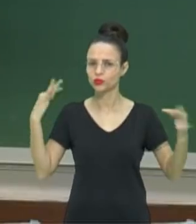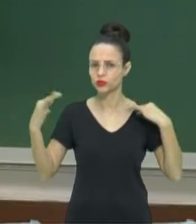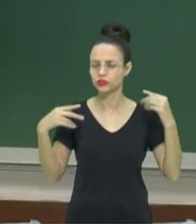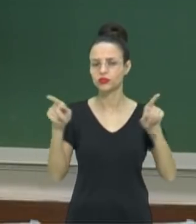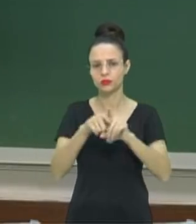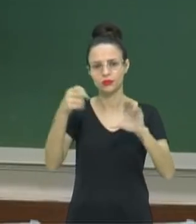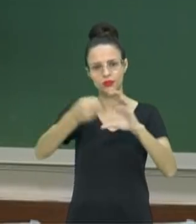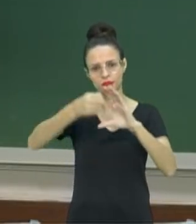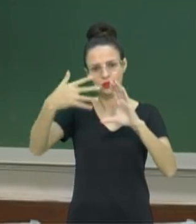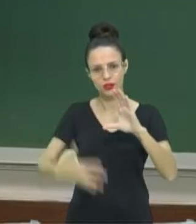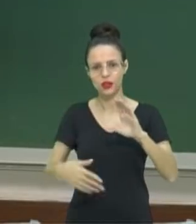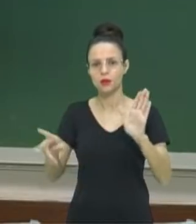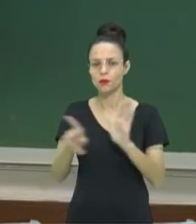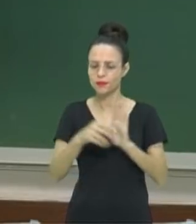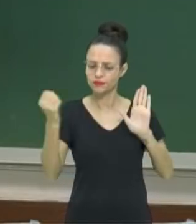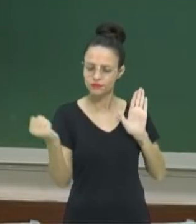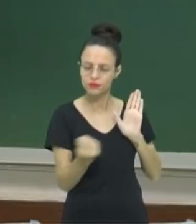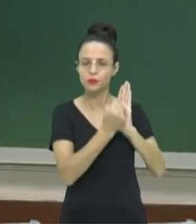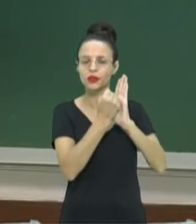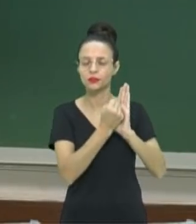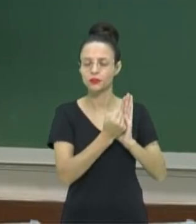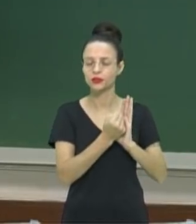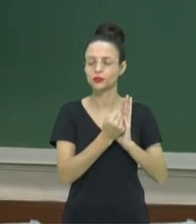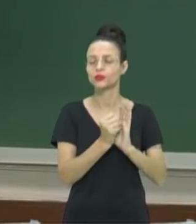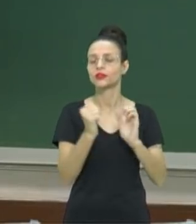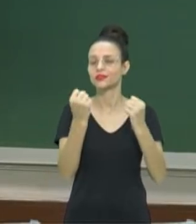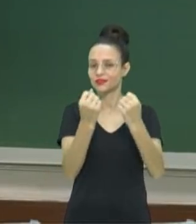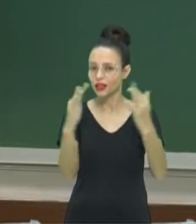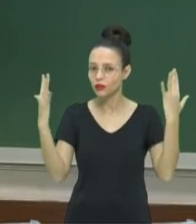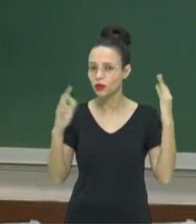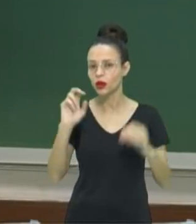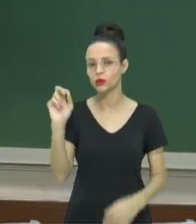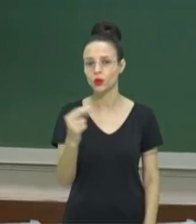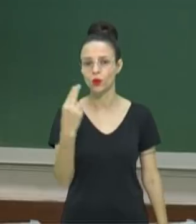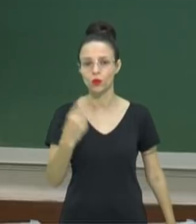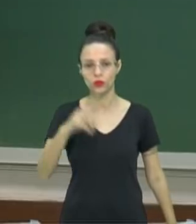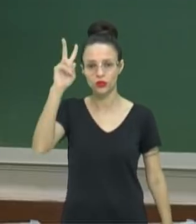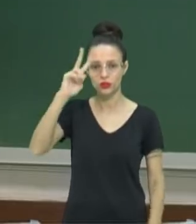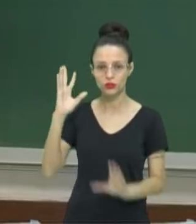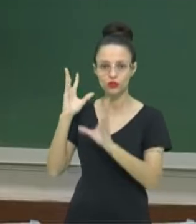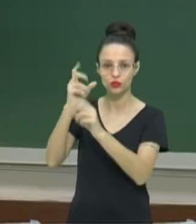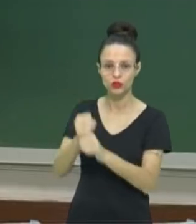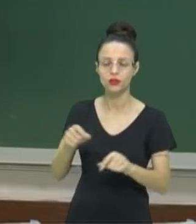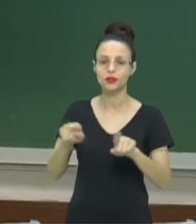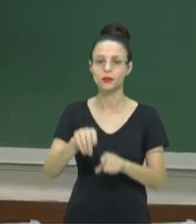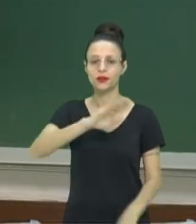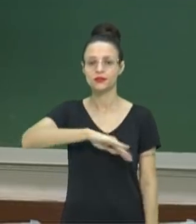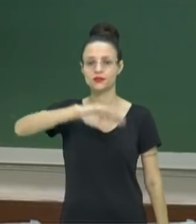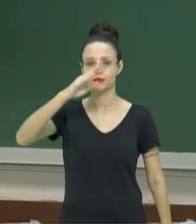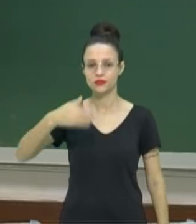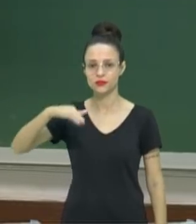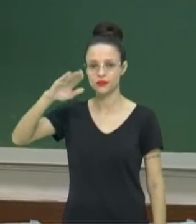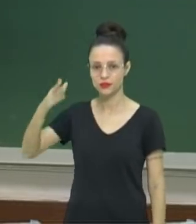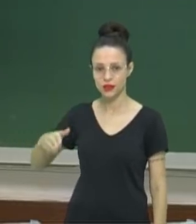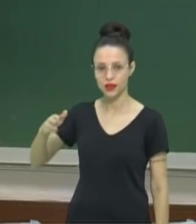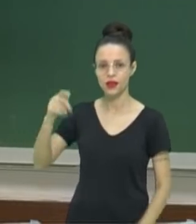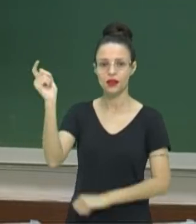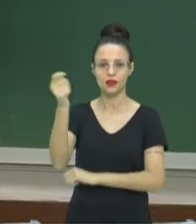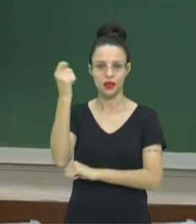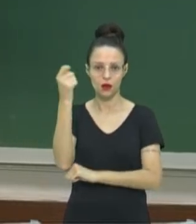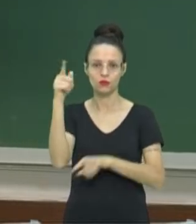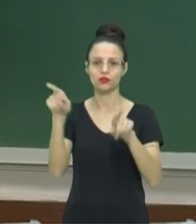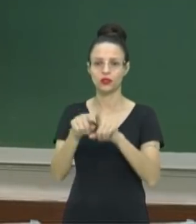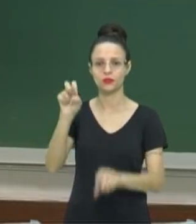ali características de patrimônio natural ou histórico. E aí as serras gaúcha e catarinense ali que oferecem,